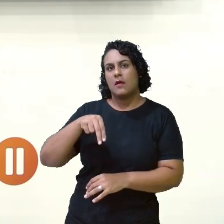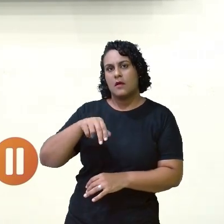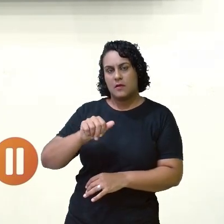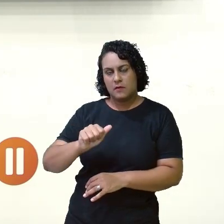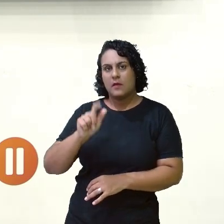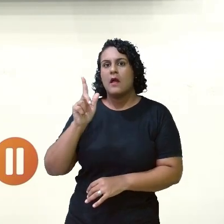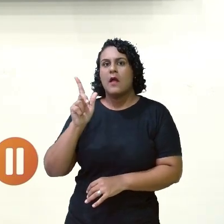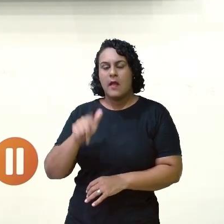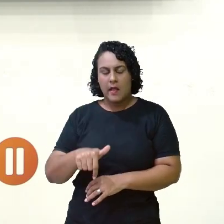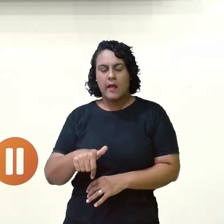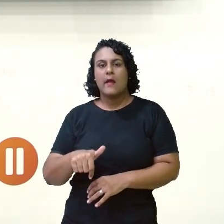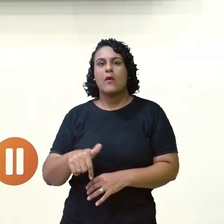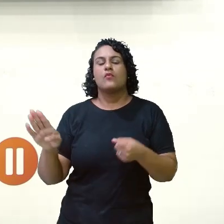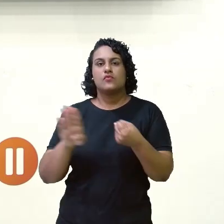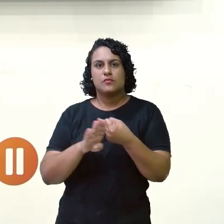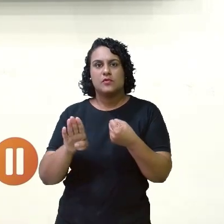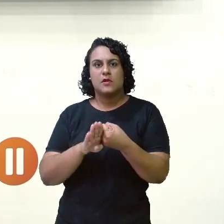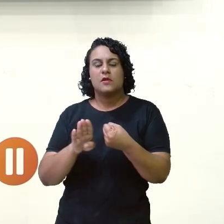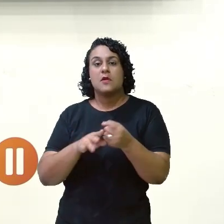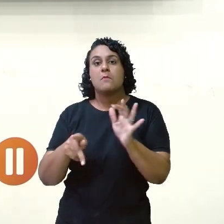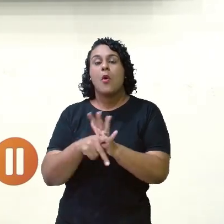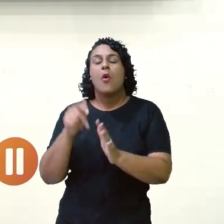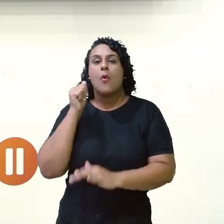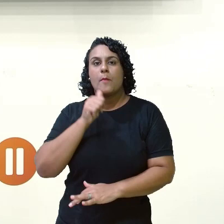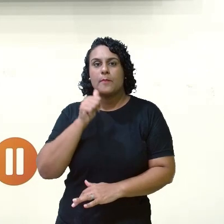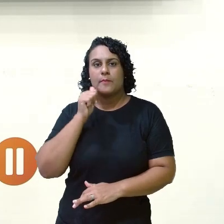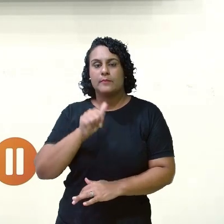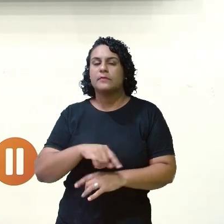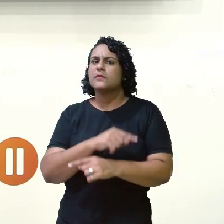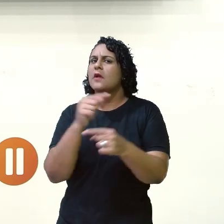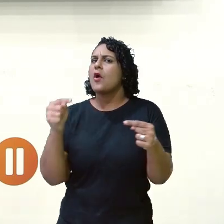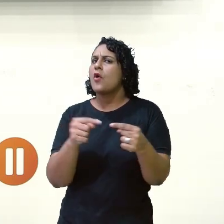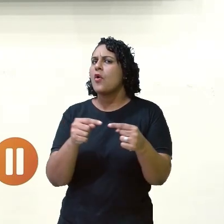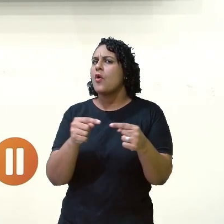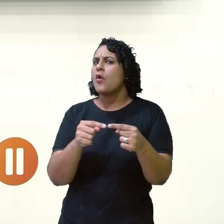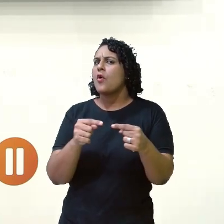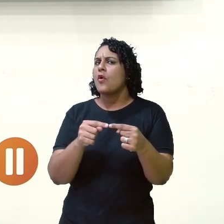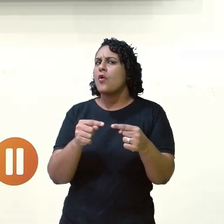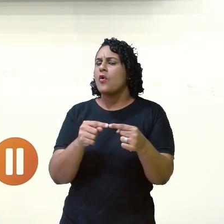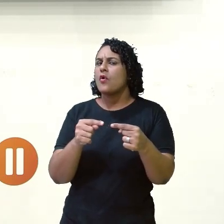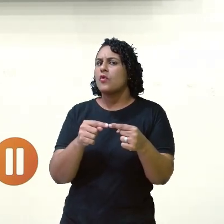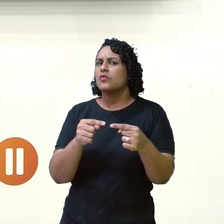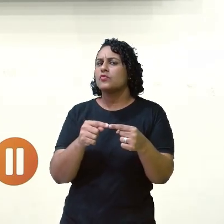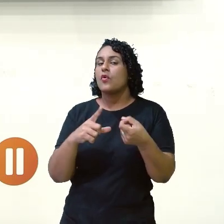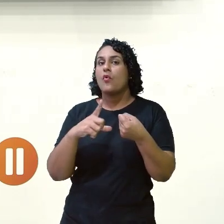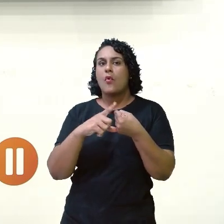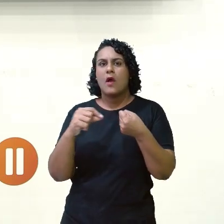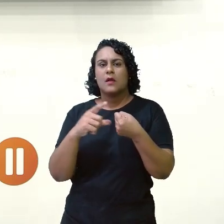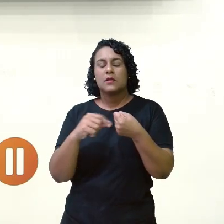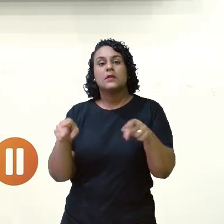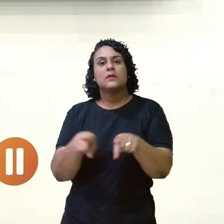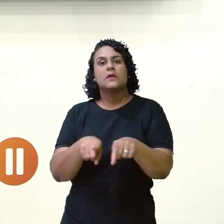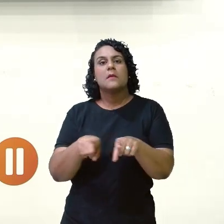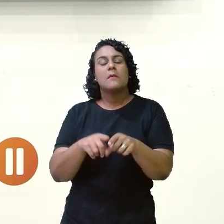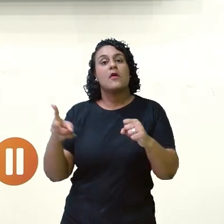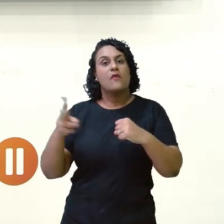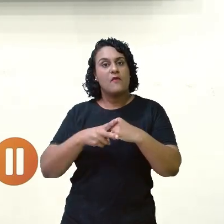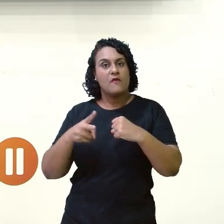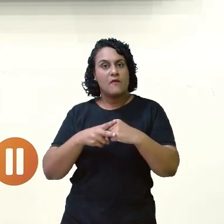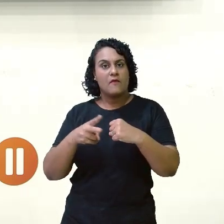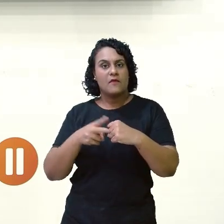substantivo feminino. Está concordando com o artigo e com o verbo, né? Quando eu digo